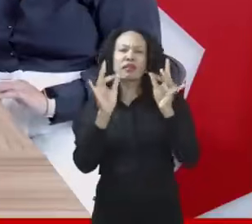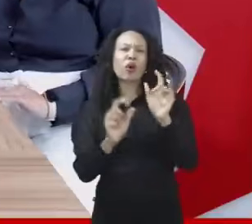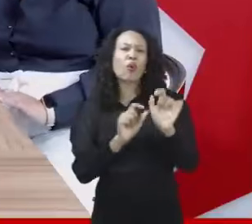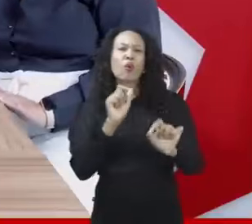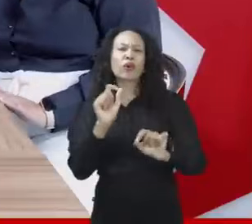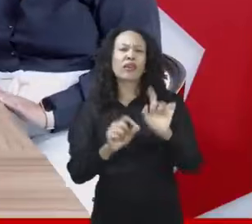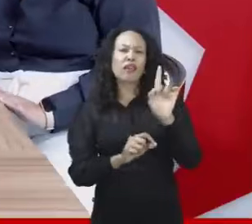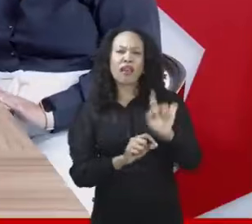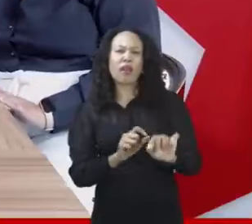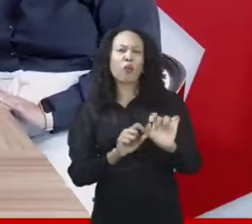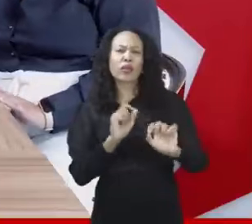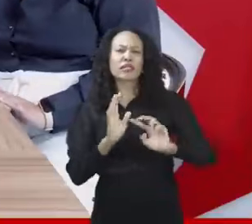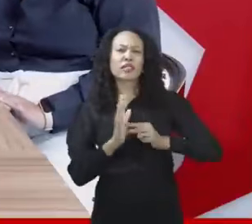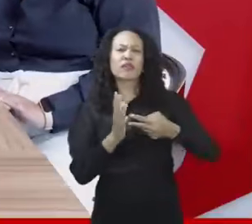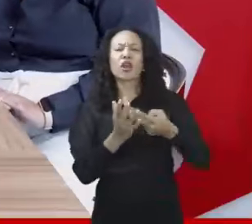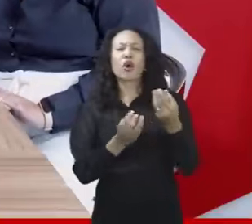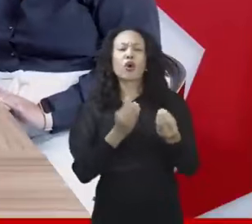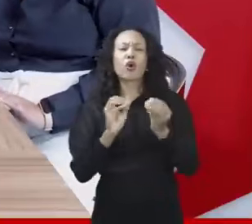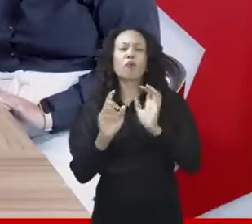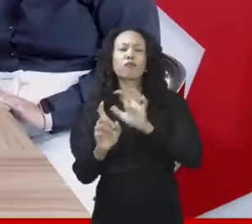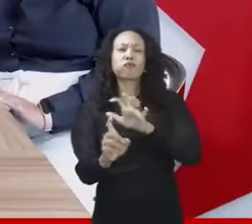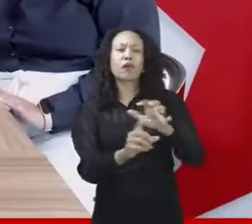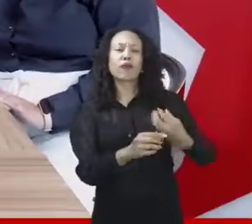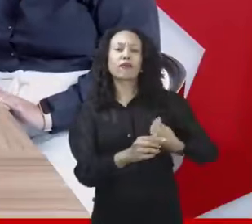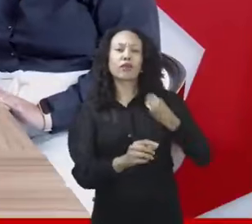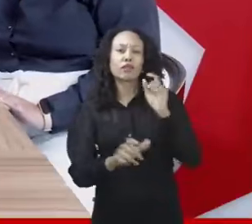ela afeta a vida dos trabalhadores.